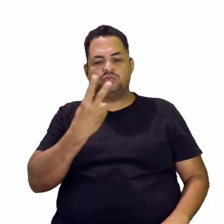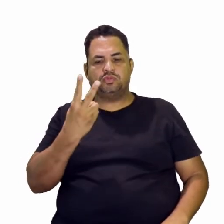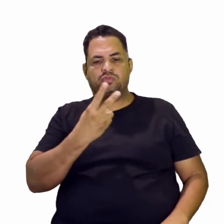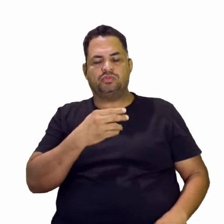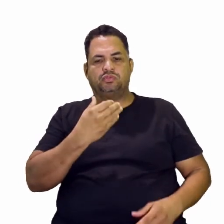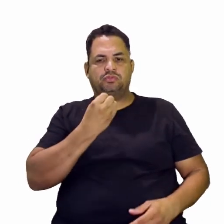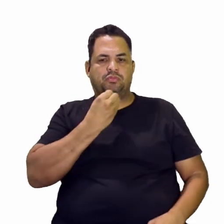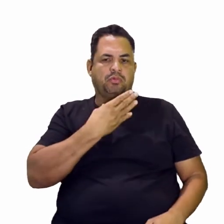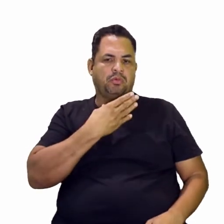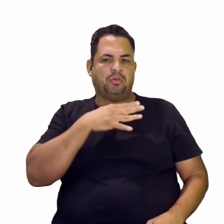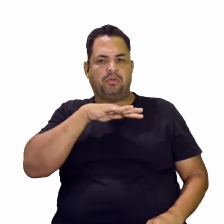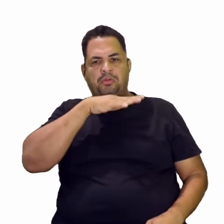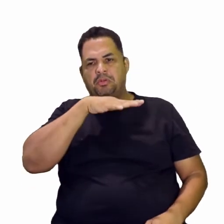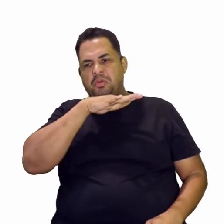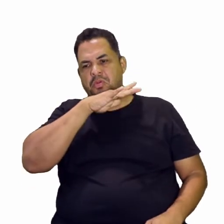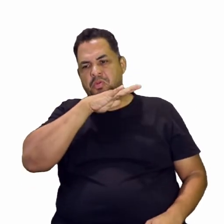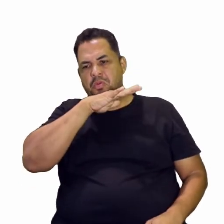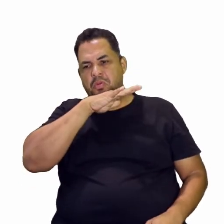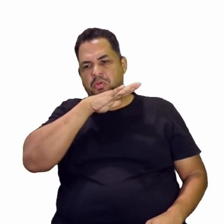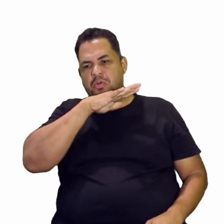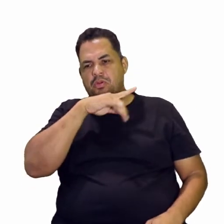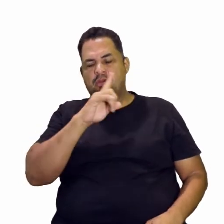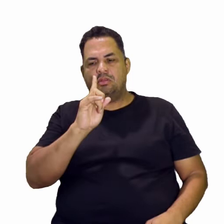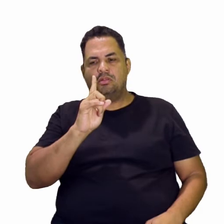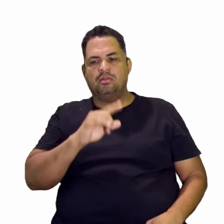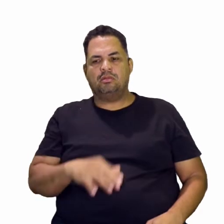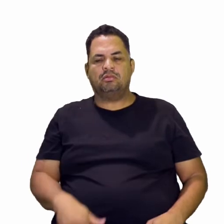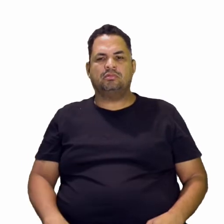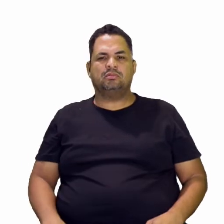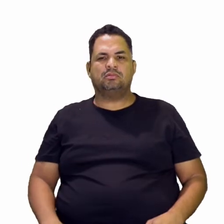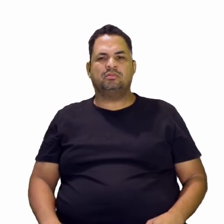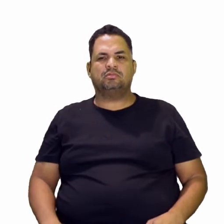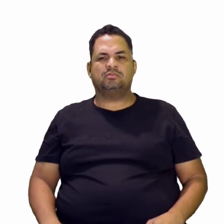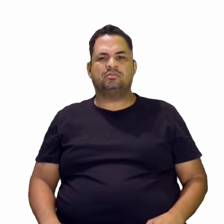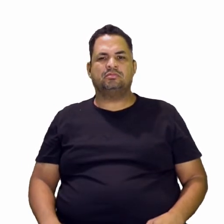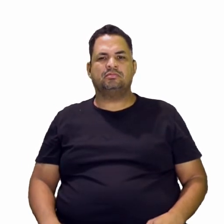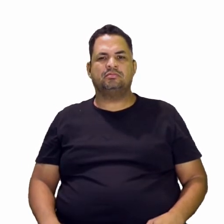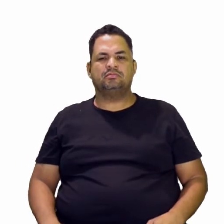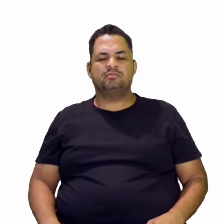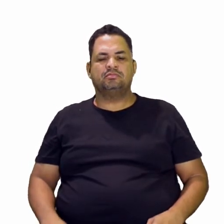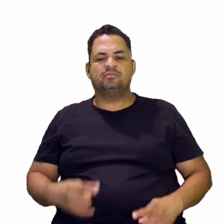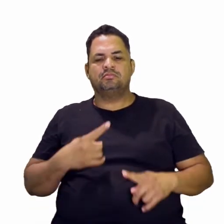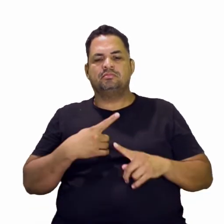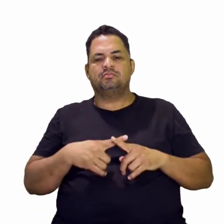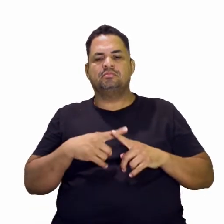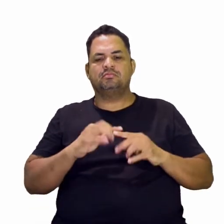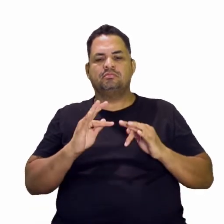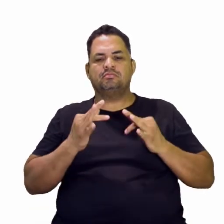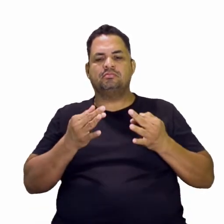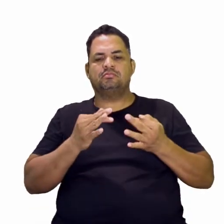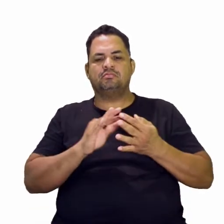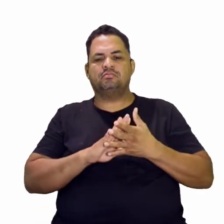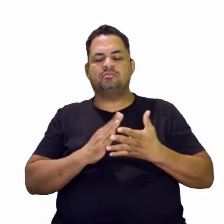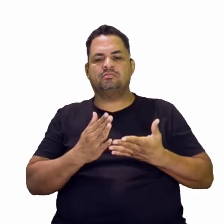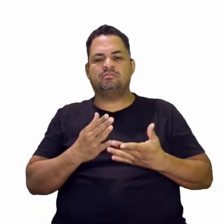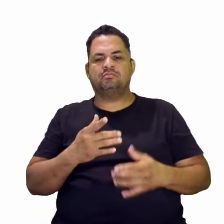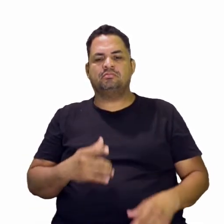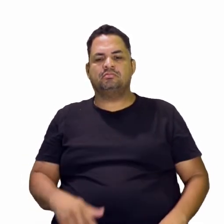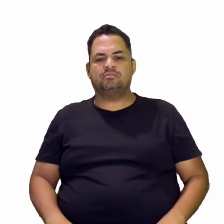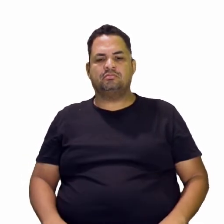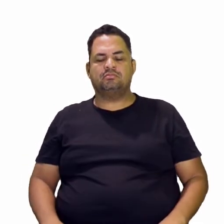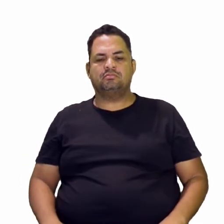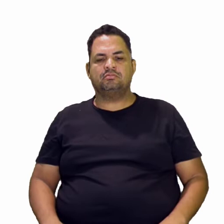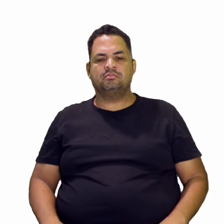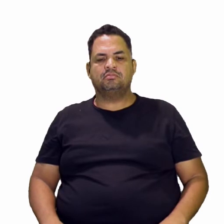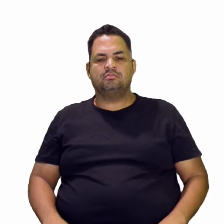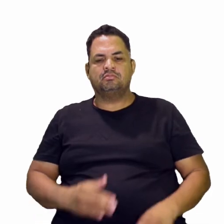Ah, não tem colesterol, então nos vegetais eu posso... Não, não é isso não, tá? Por quê? Porque afinal, a partir deles,